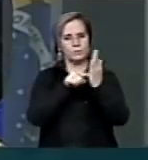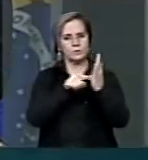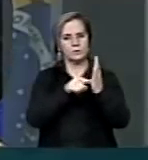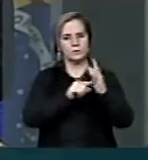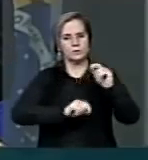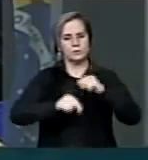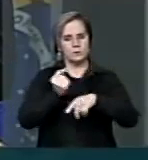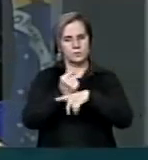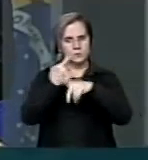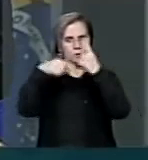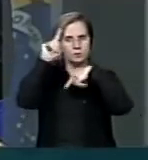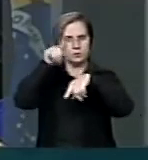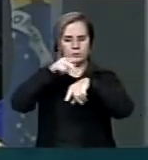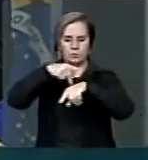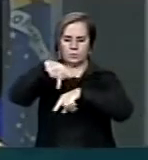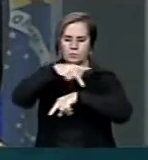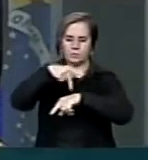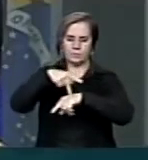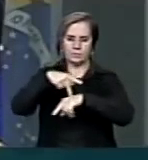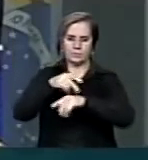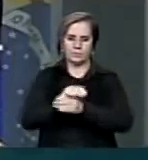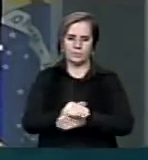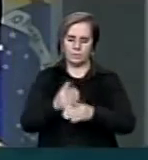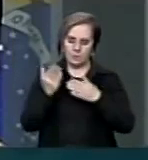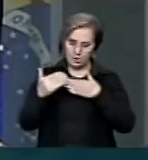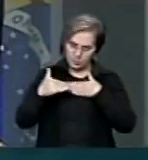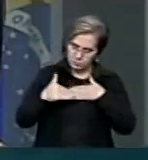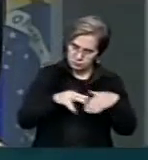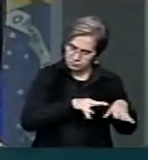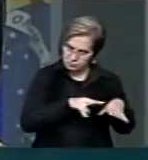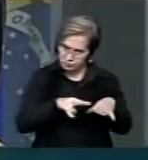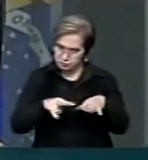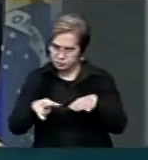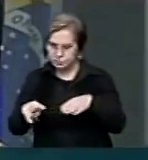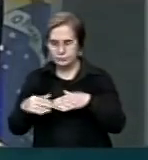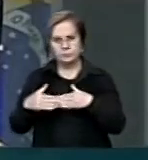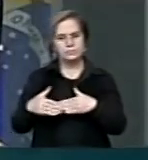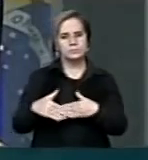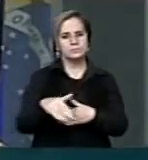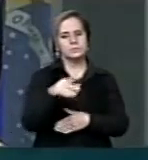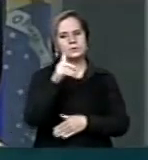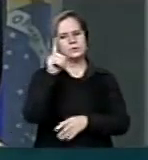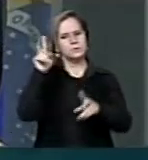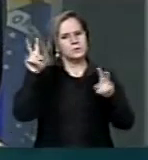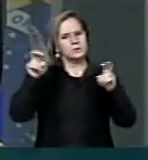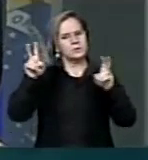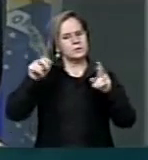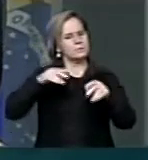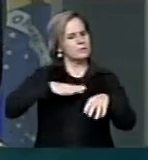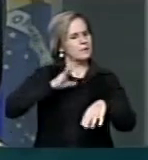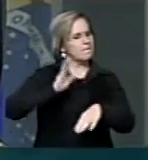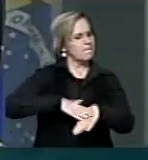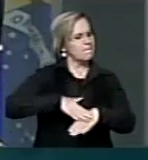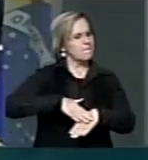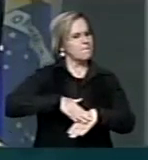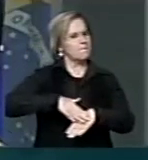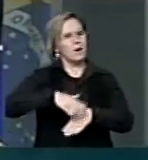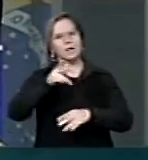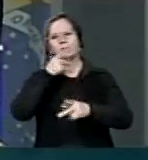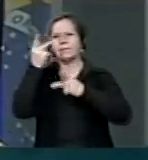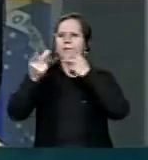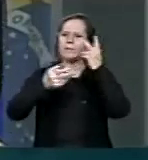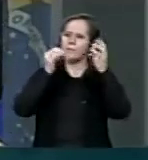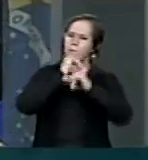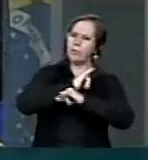do nosso país. Ao longo dessa semana, eu diria que uma das matérias que mais tomaram espaço, que